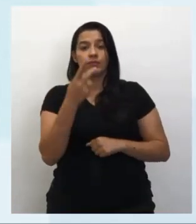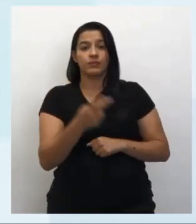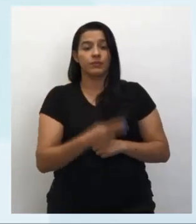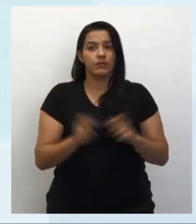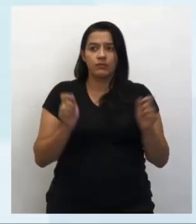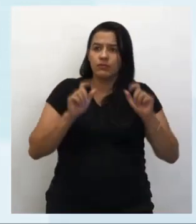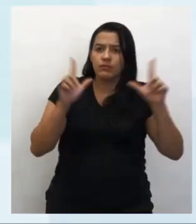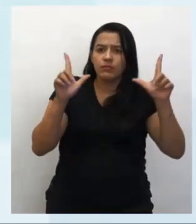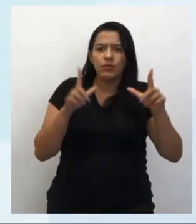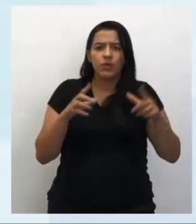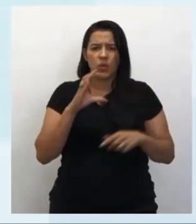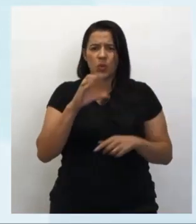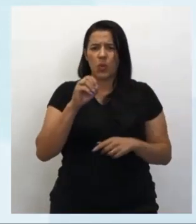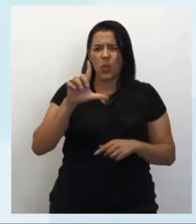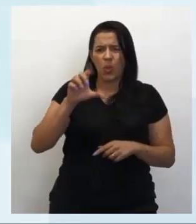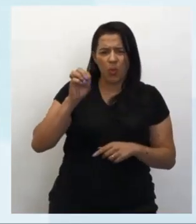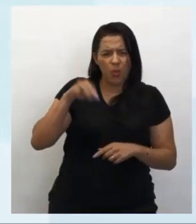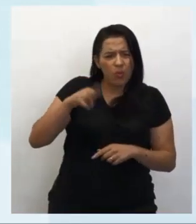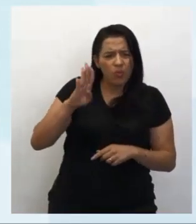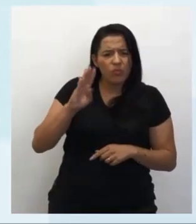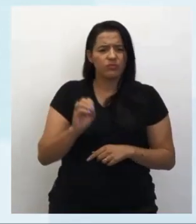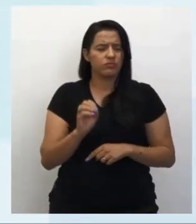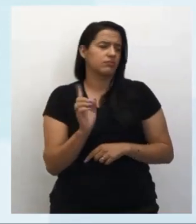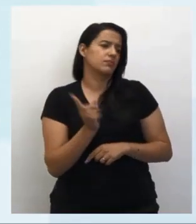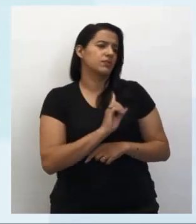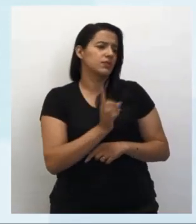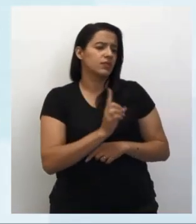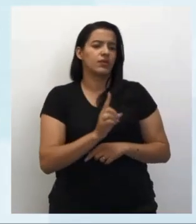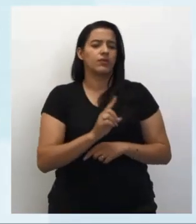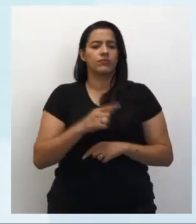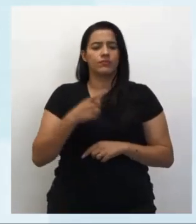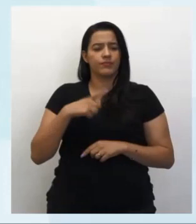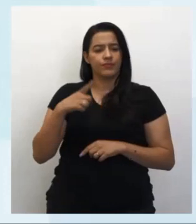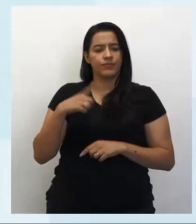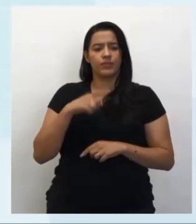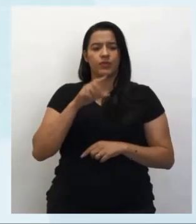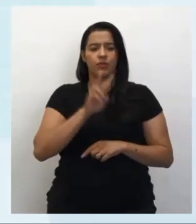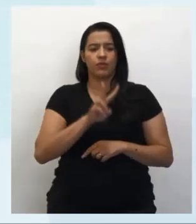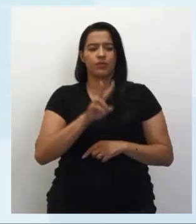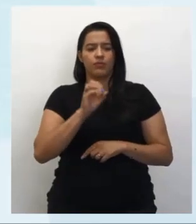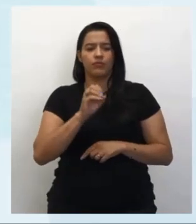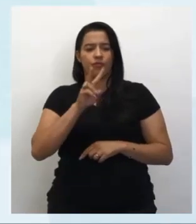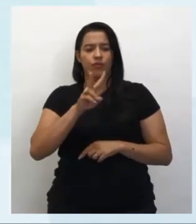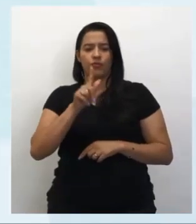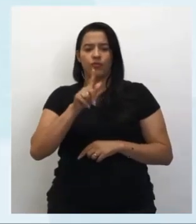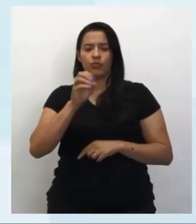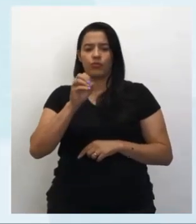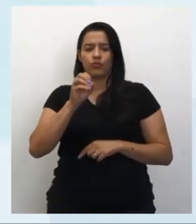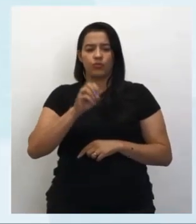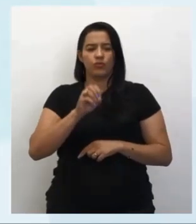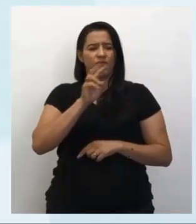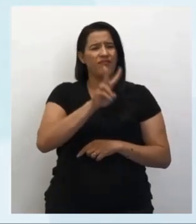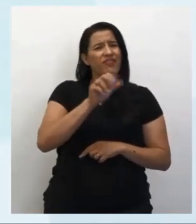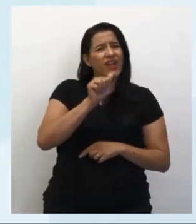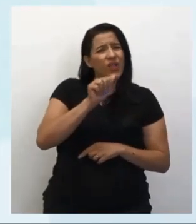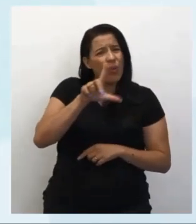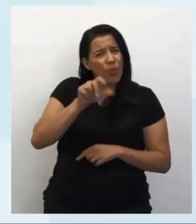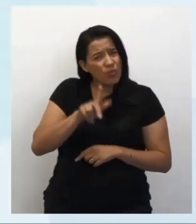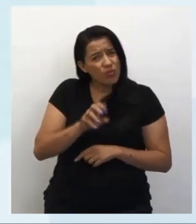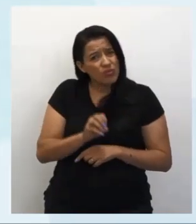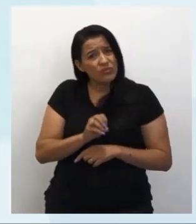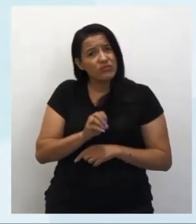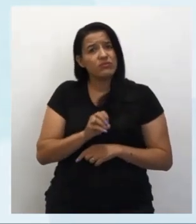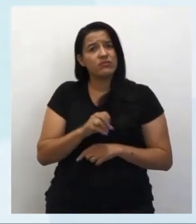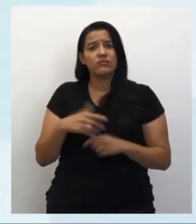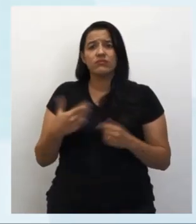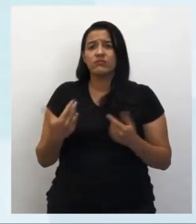espanto. Colombo? Não, senhor. Procópio José Gomes Valongo. Valongo?